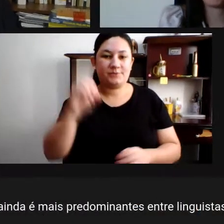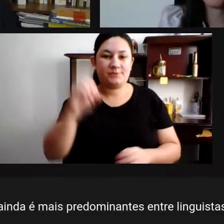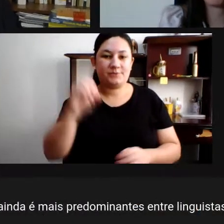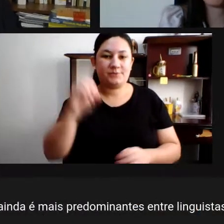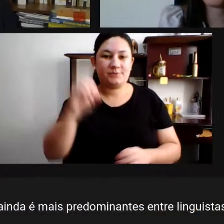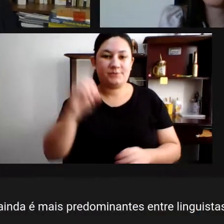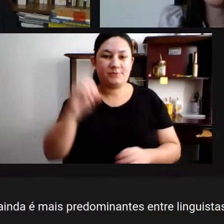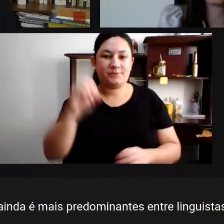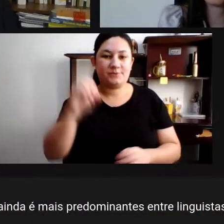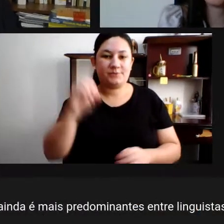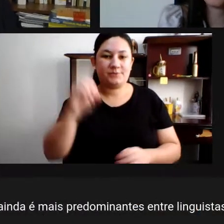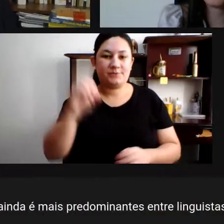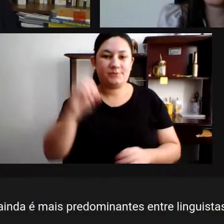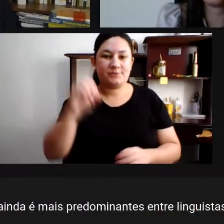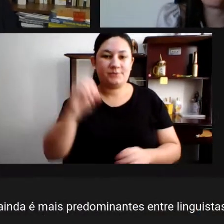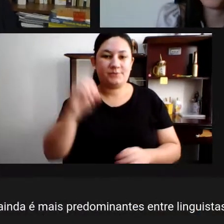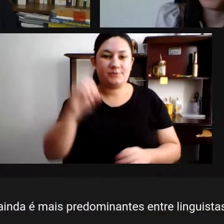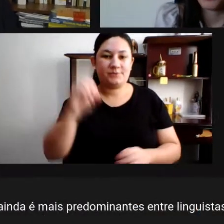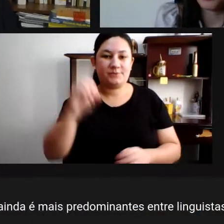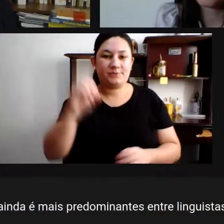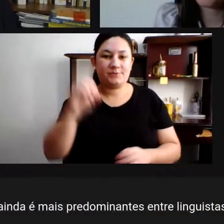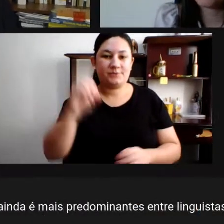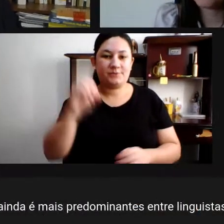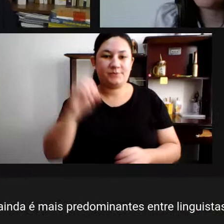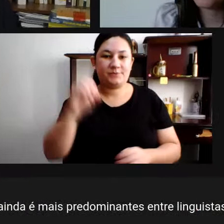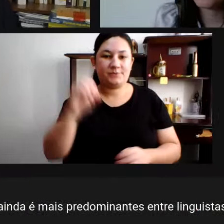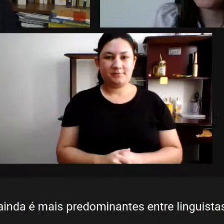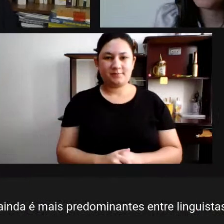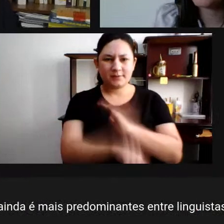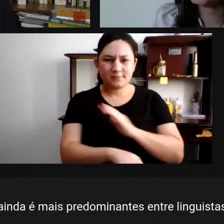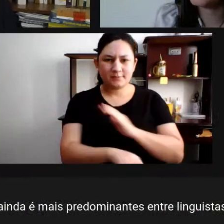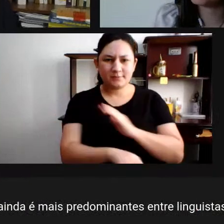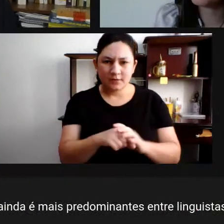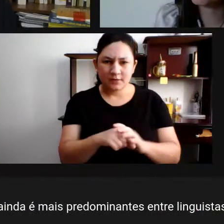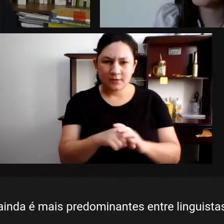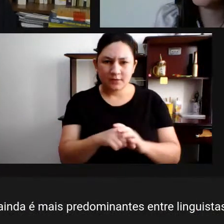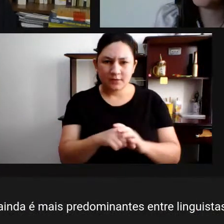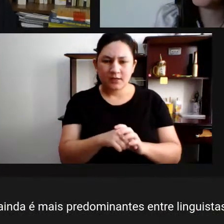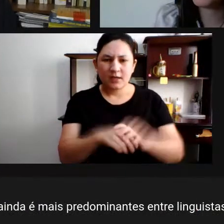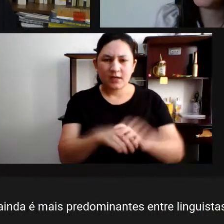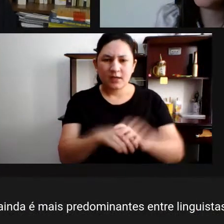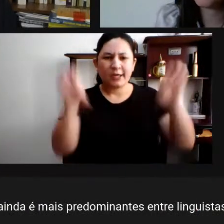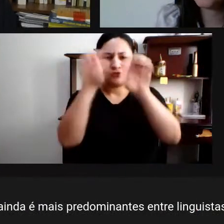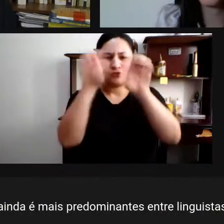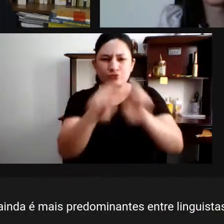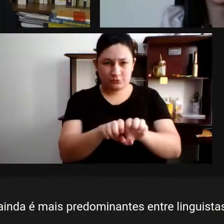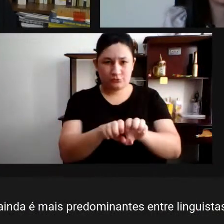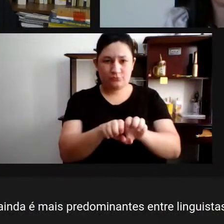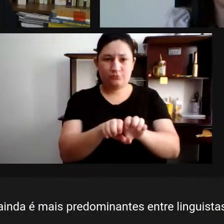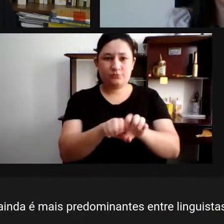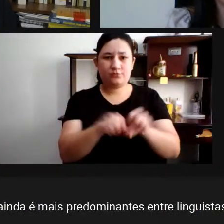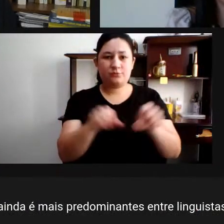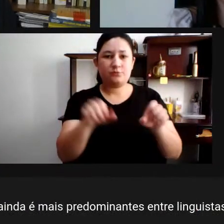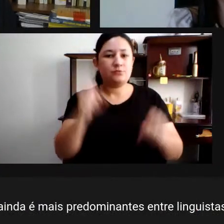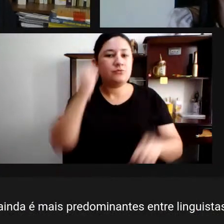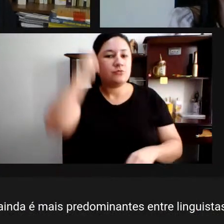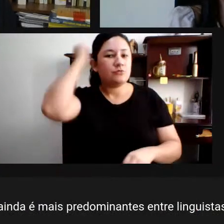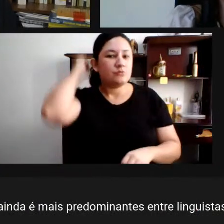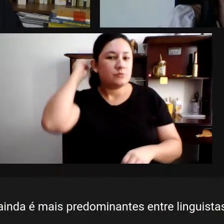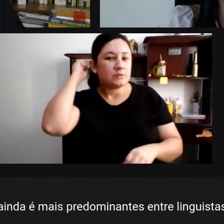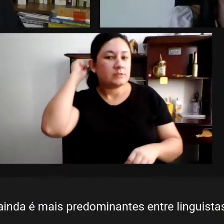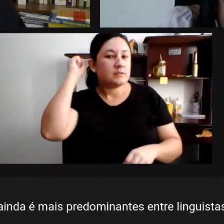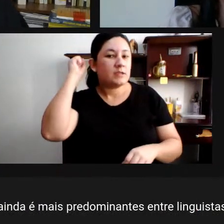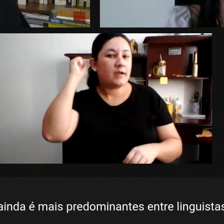ele pergunta para a senhora a seguinte questão a estrutura de Saucir ainda é mais predominante entre linguistas